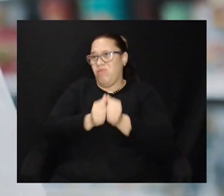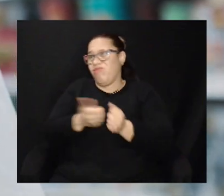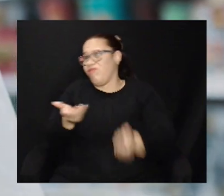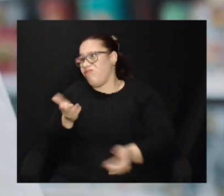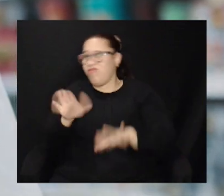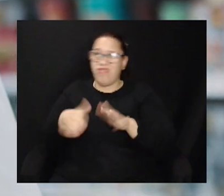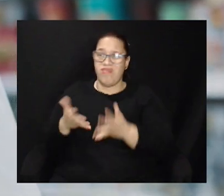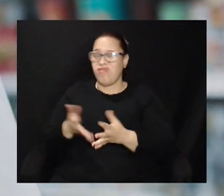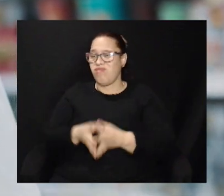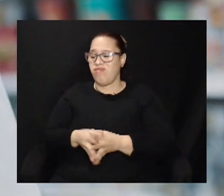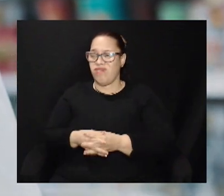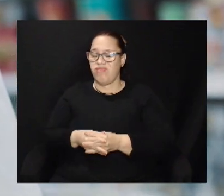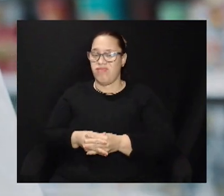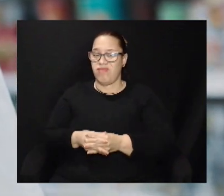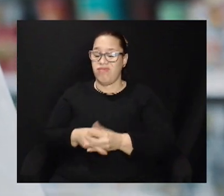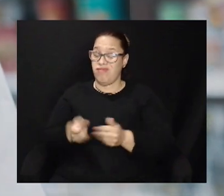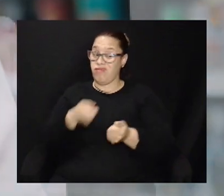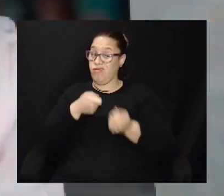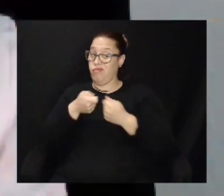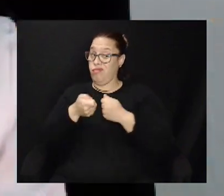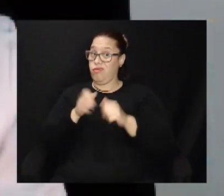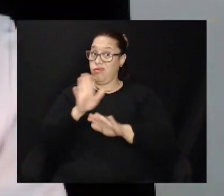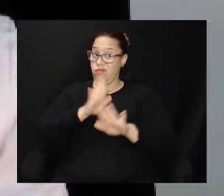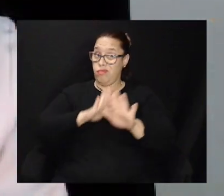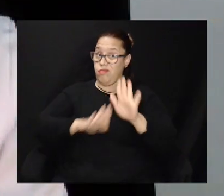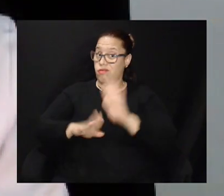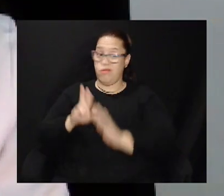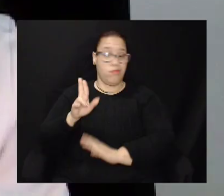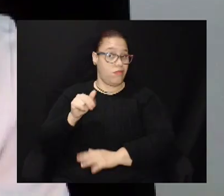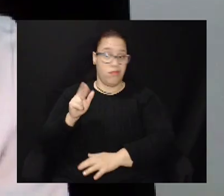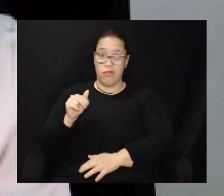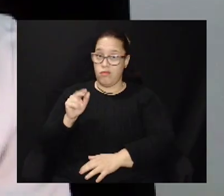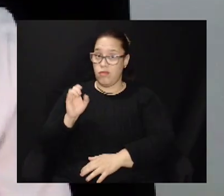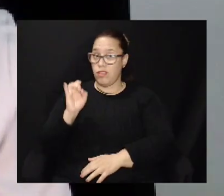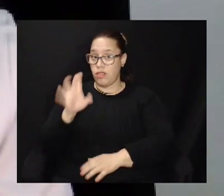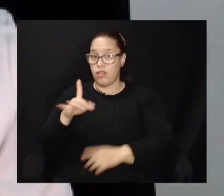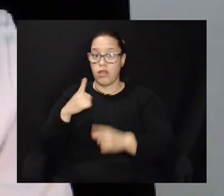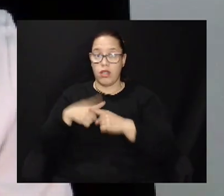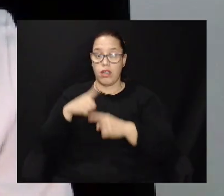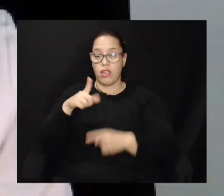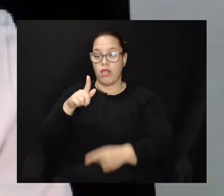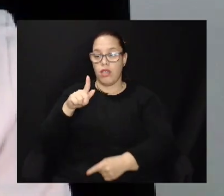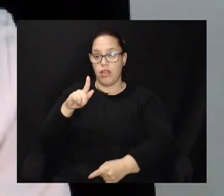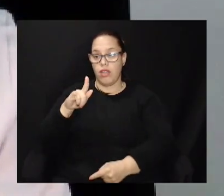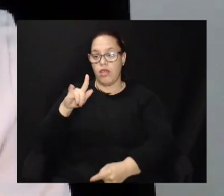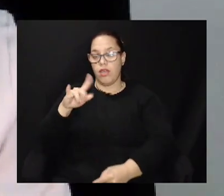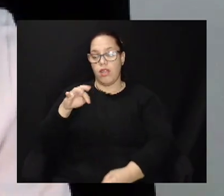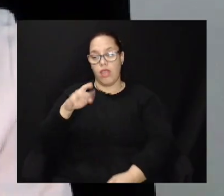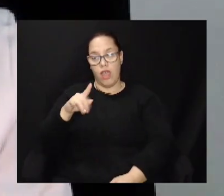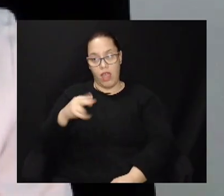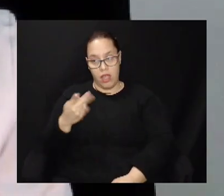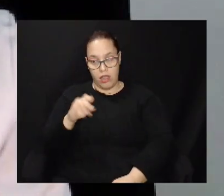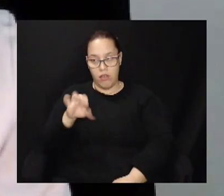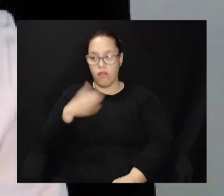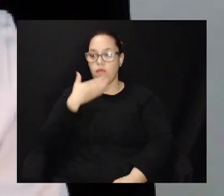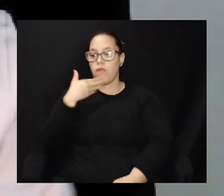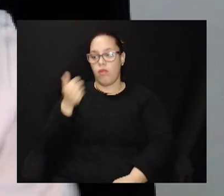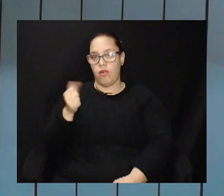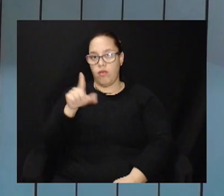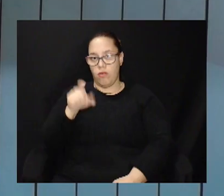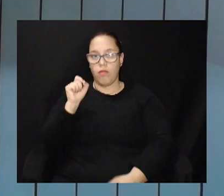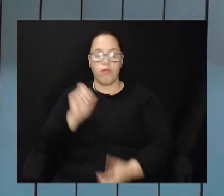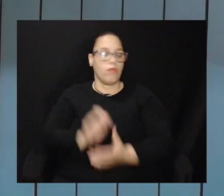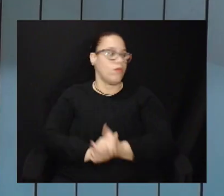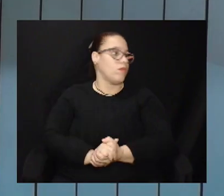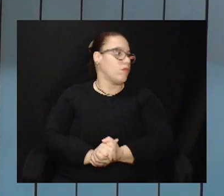um jogo que a gente tem que ter, porque nem sempre só porque é diet é a melhor opção, né?